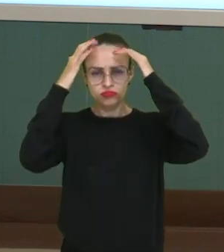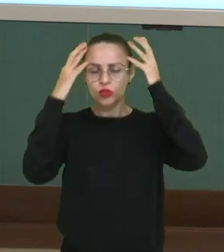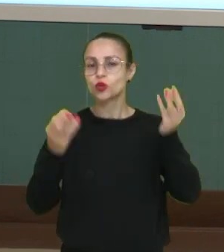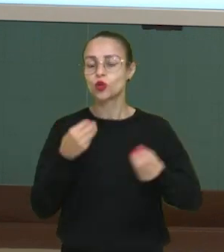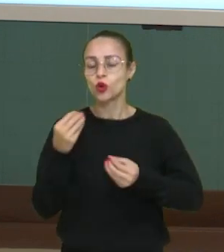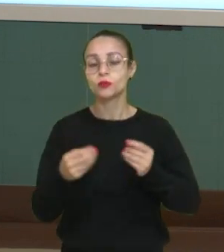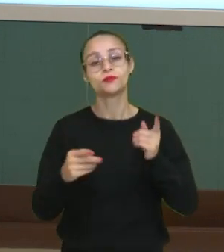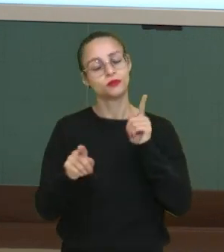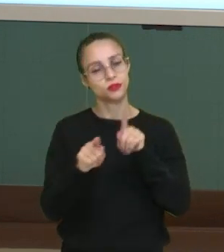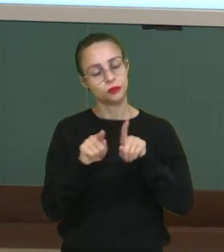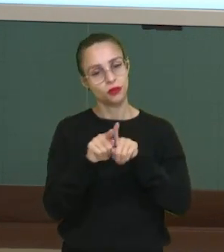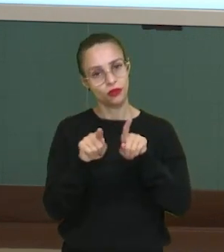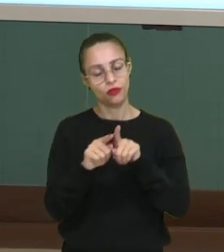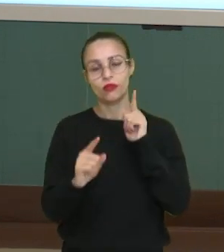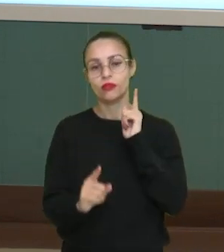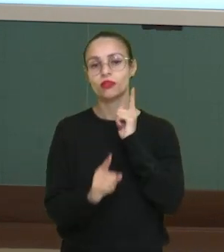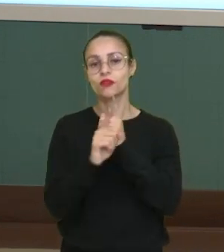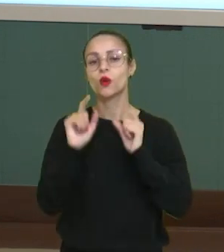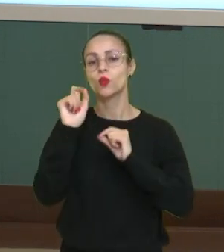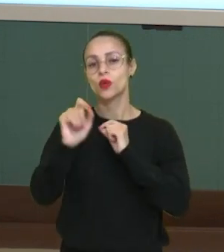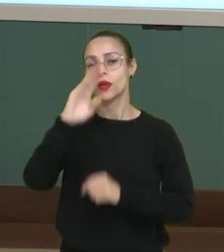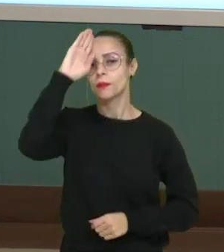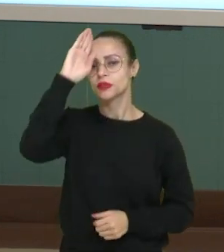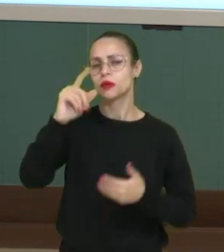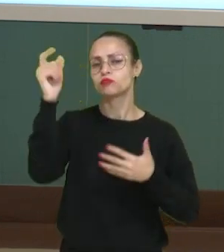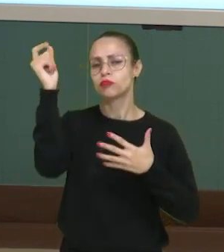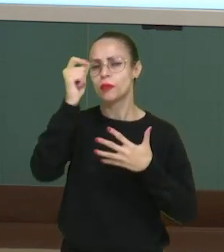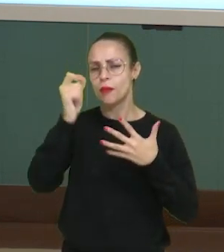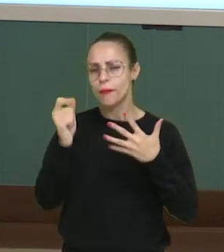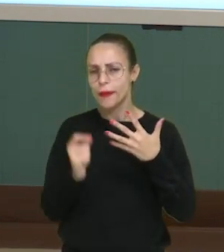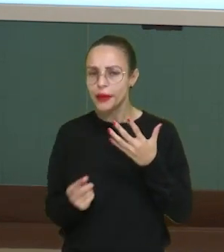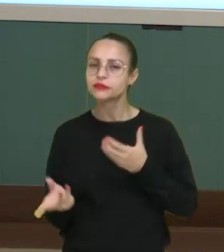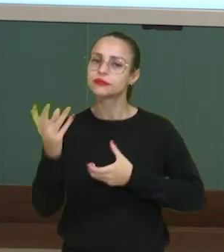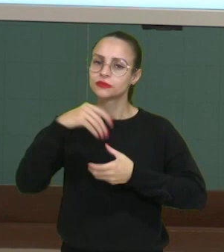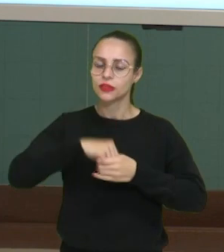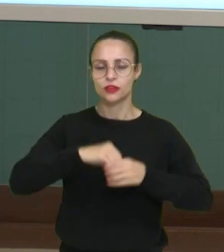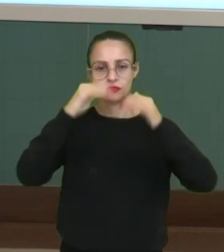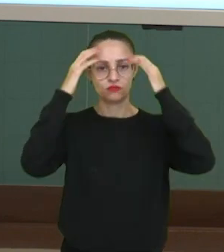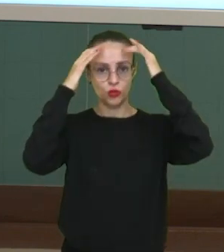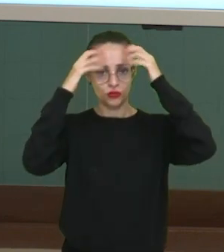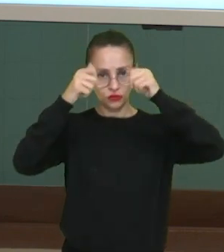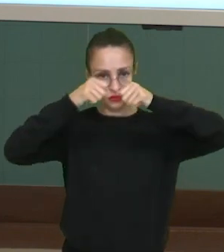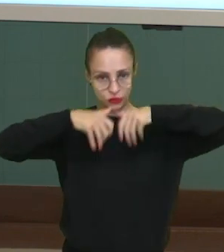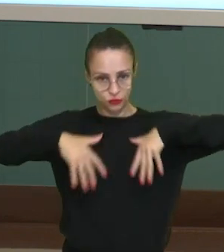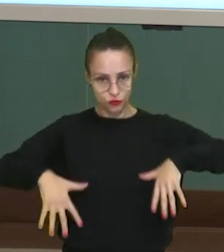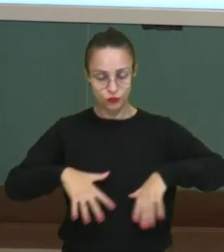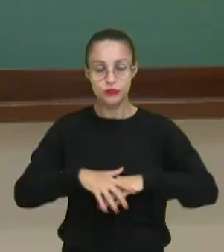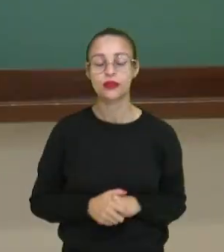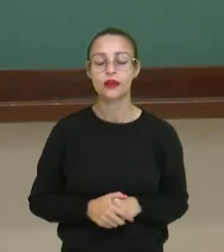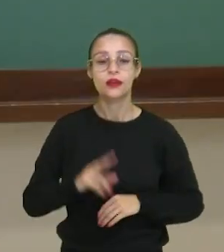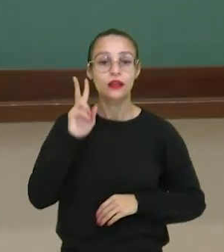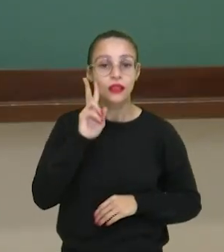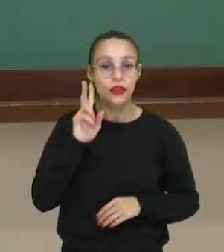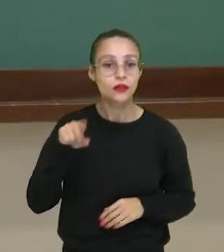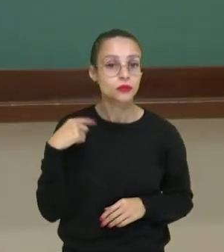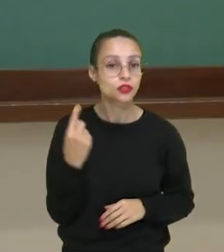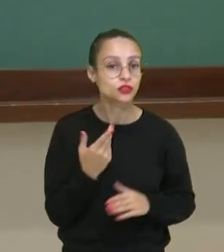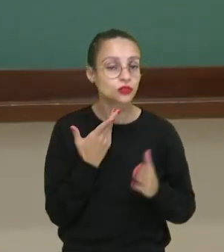identificar as principais estruturas do sistema nervoso. Lembra quando nós estudamos sobre